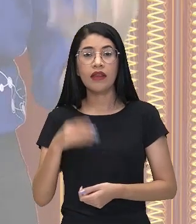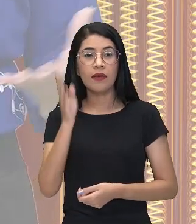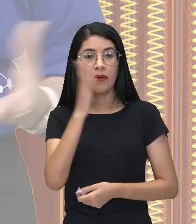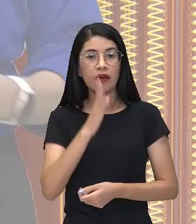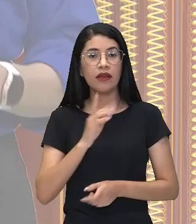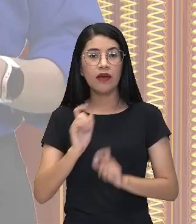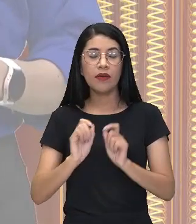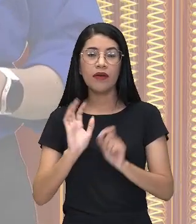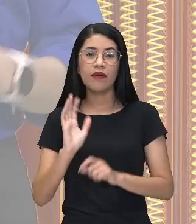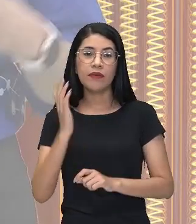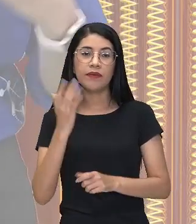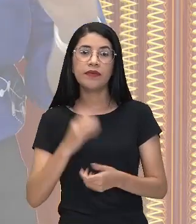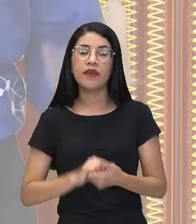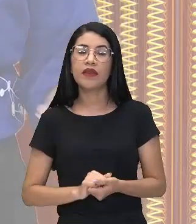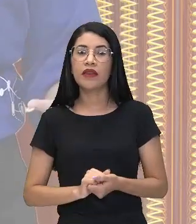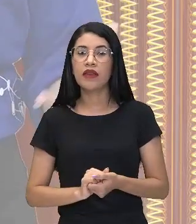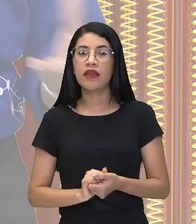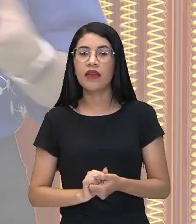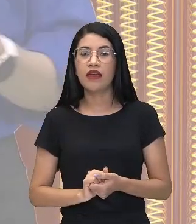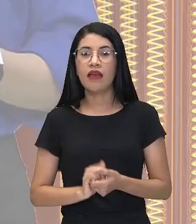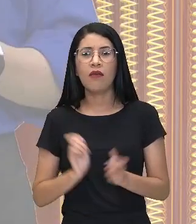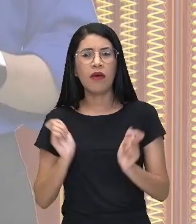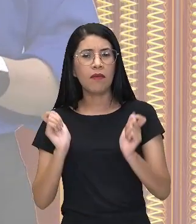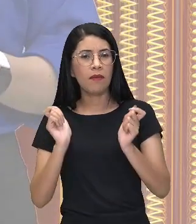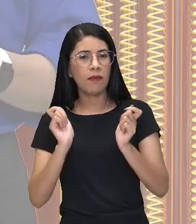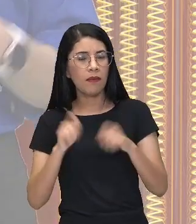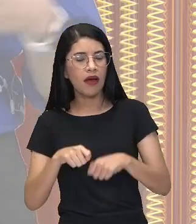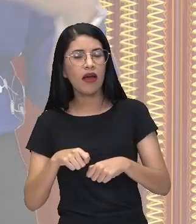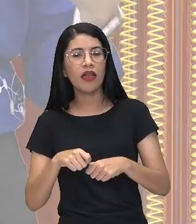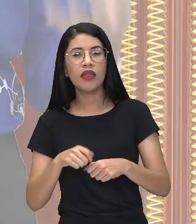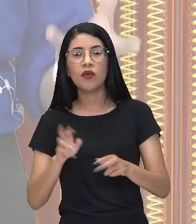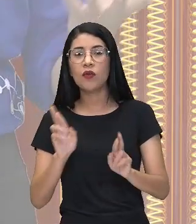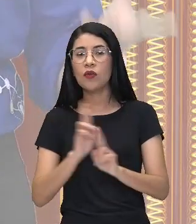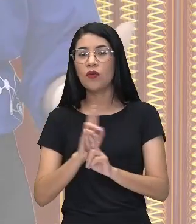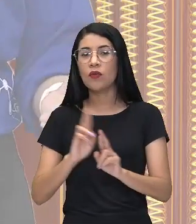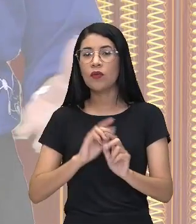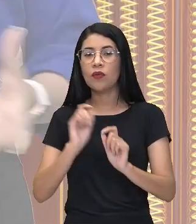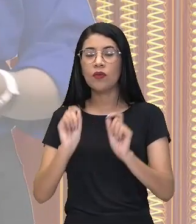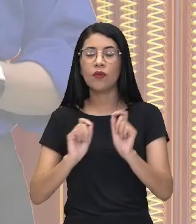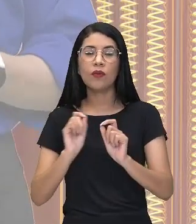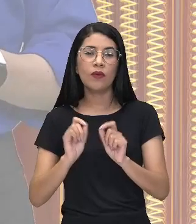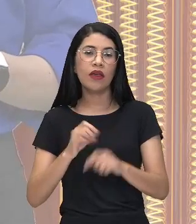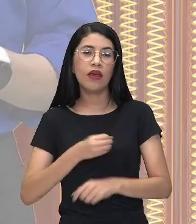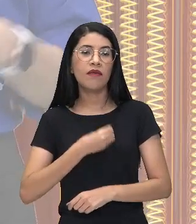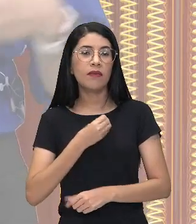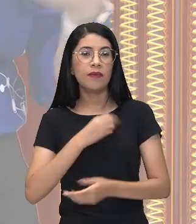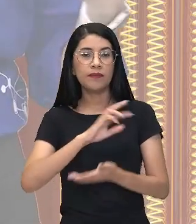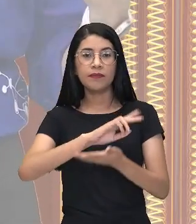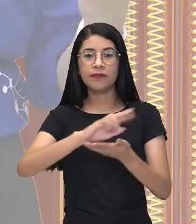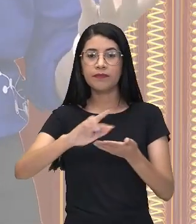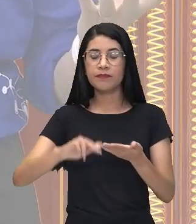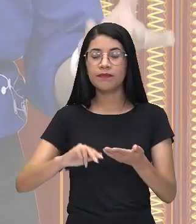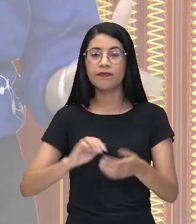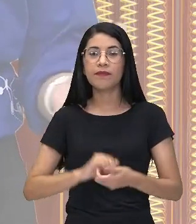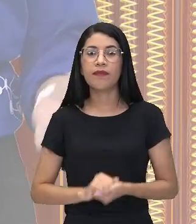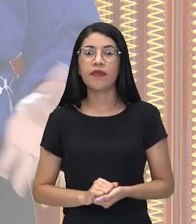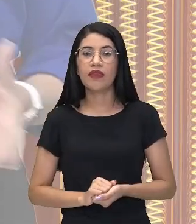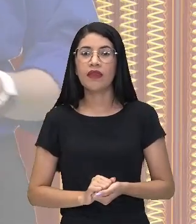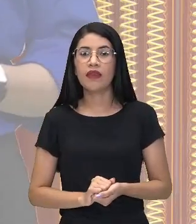é realmente uma potência em termos de biodiversidade, né? Uma